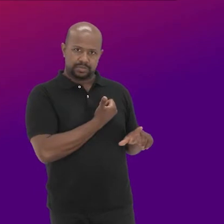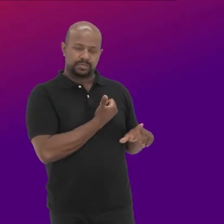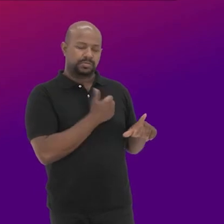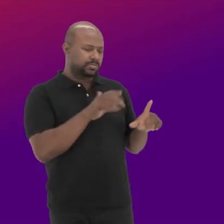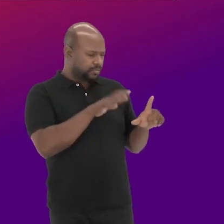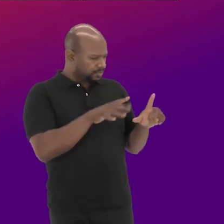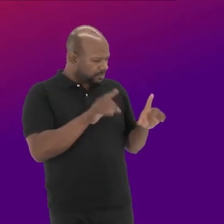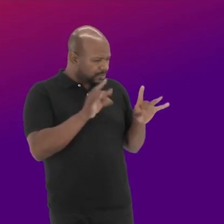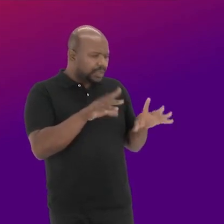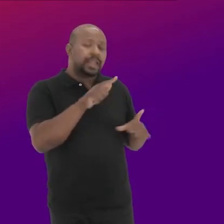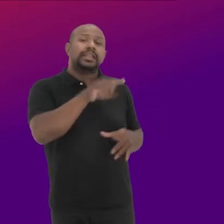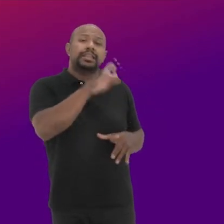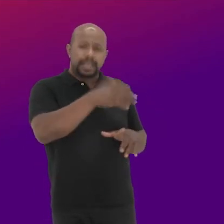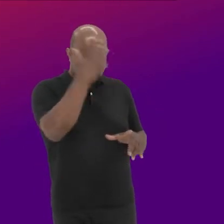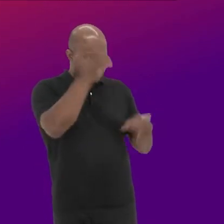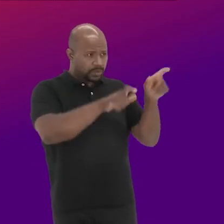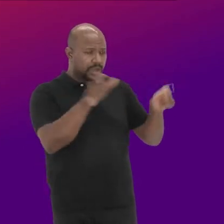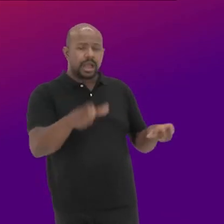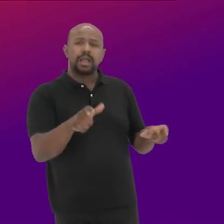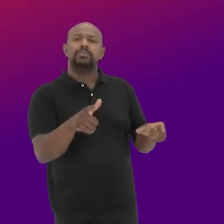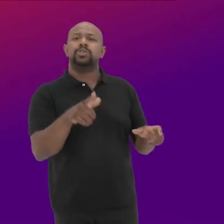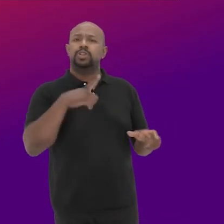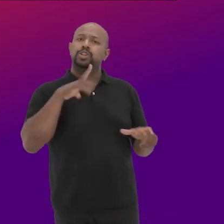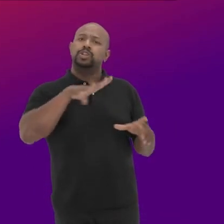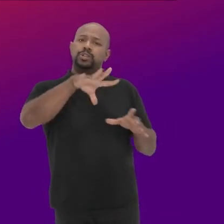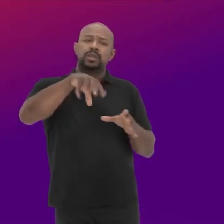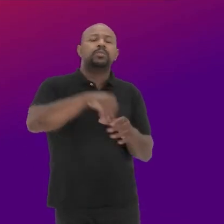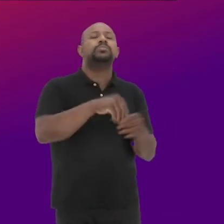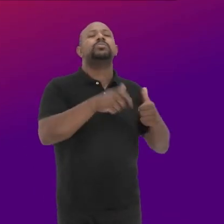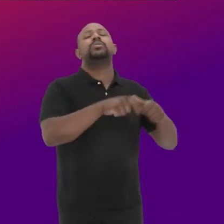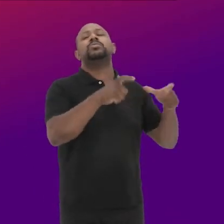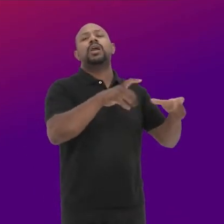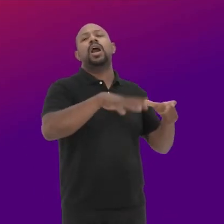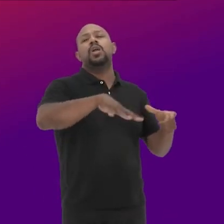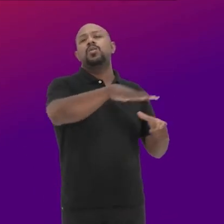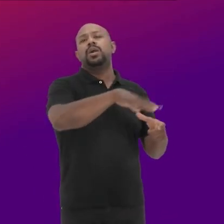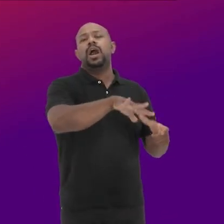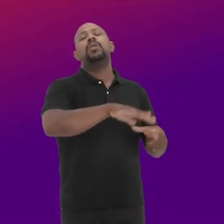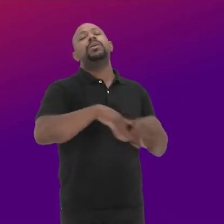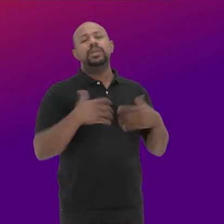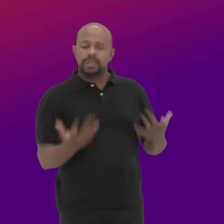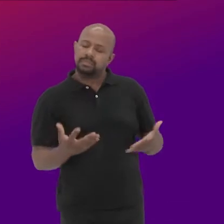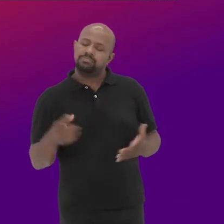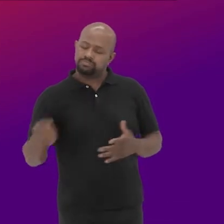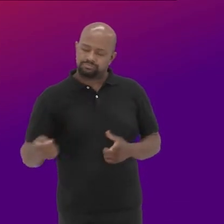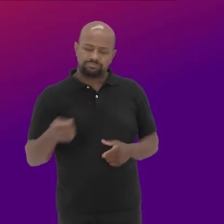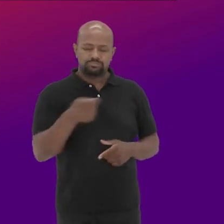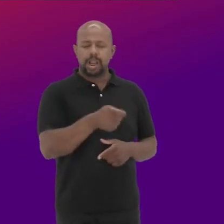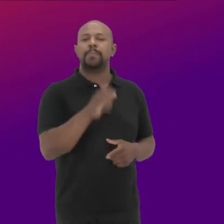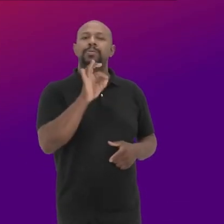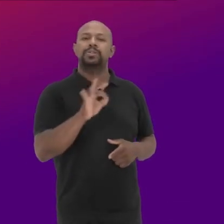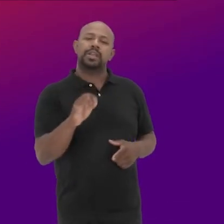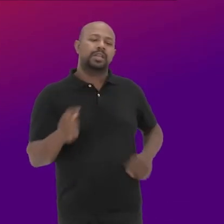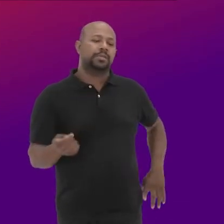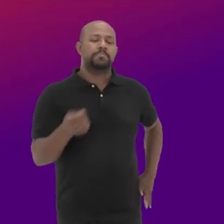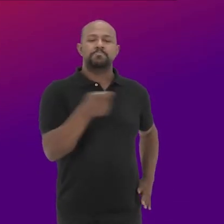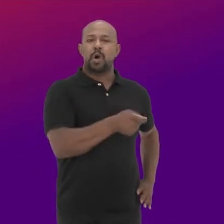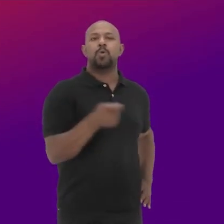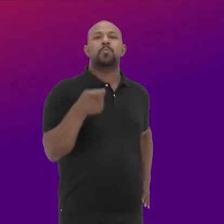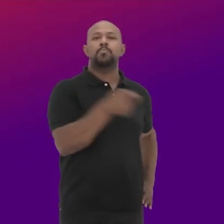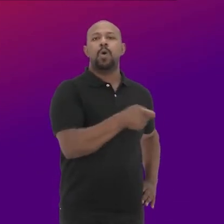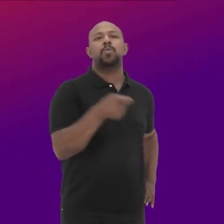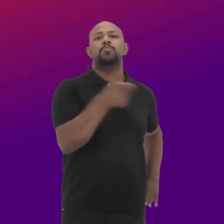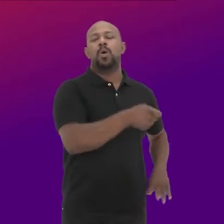plataforma, identifica quem são os clientes que estão naquela localidade e aplica então a porcentagem do